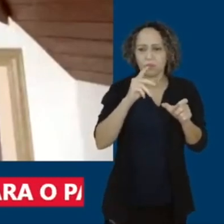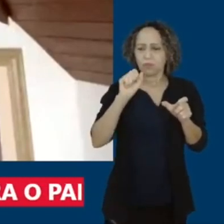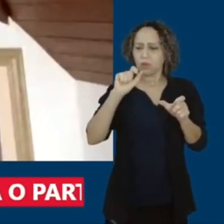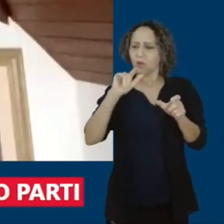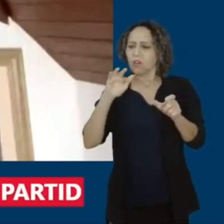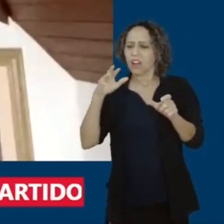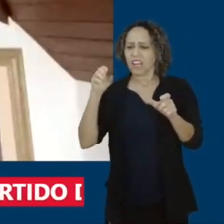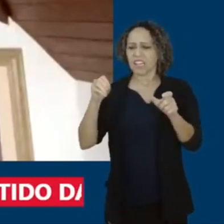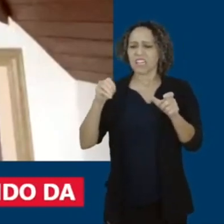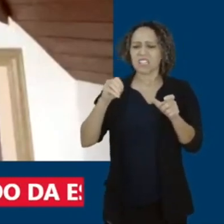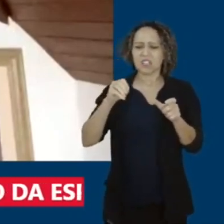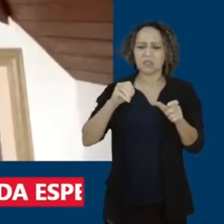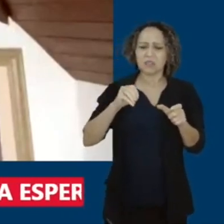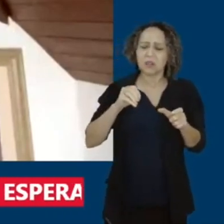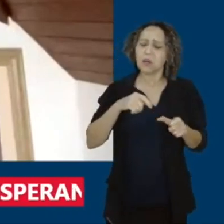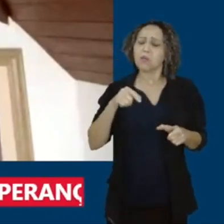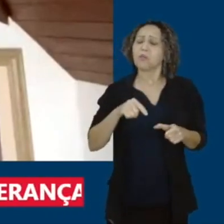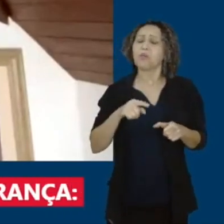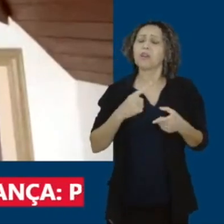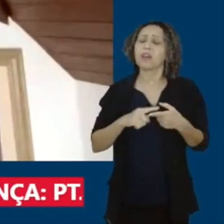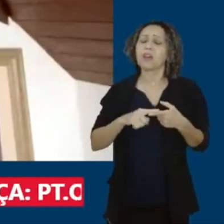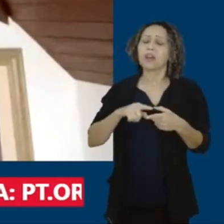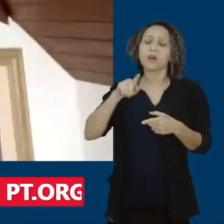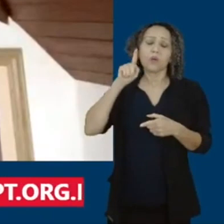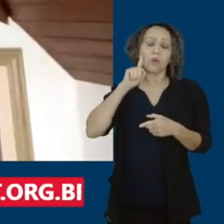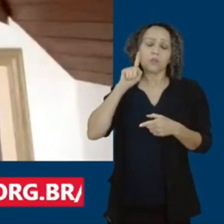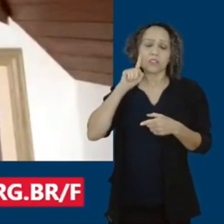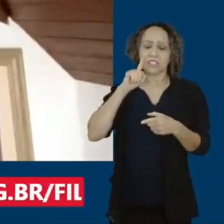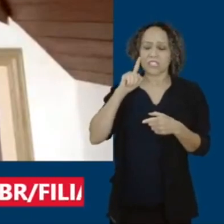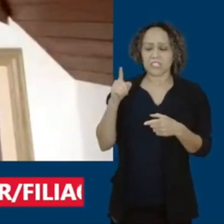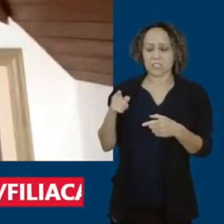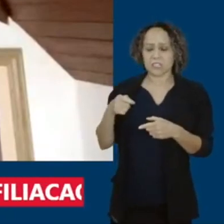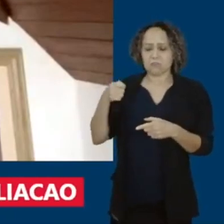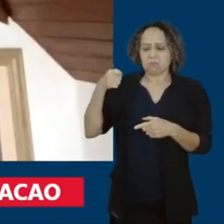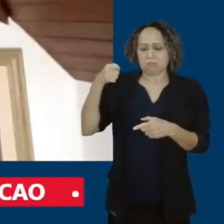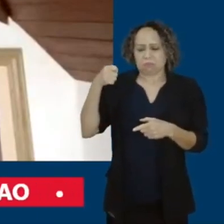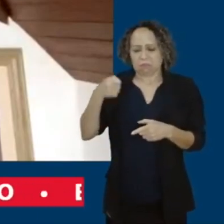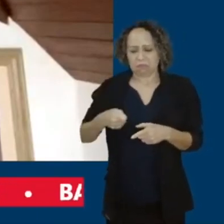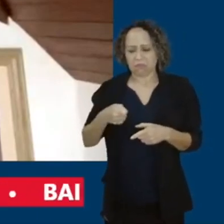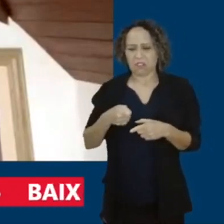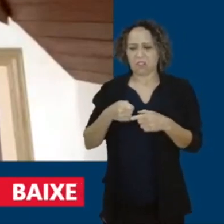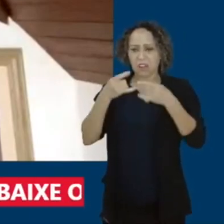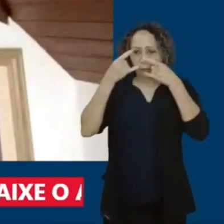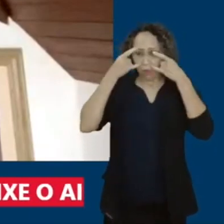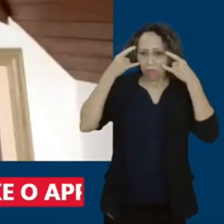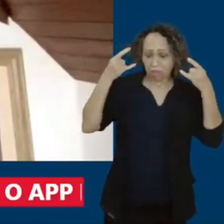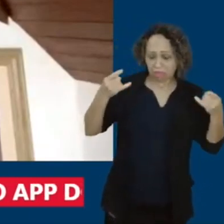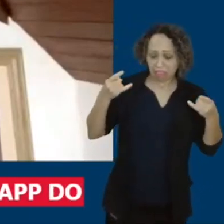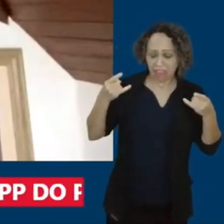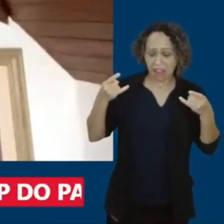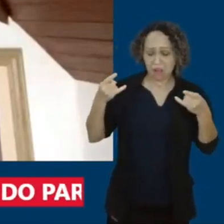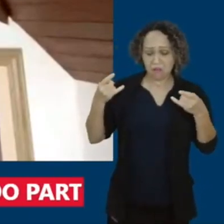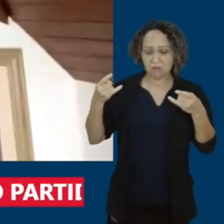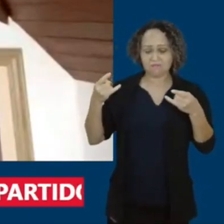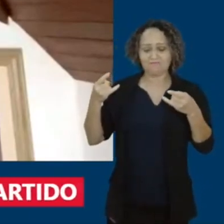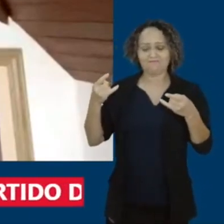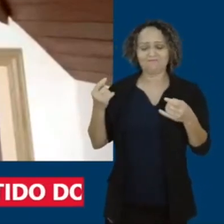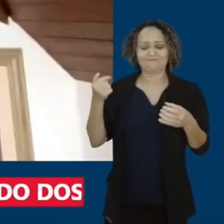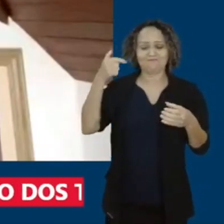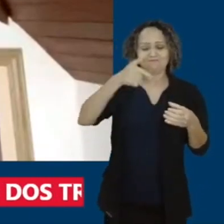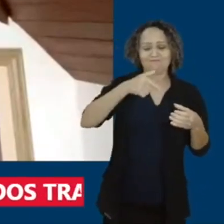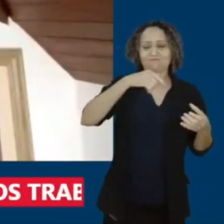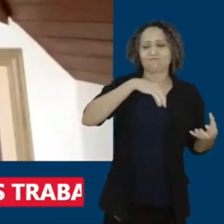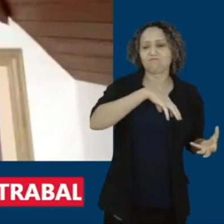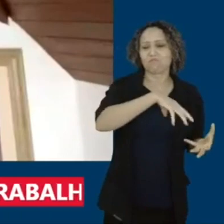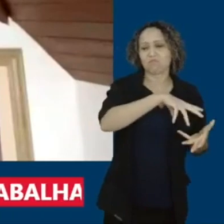está dominado pelo capital rentista, monopolista, hegemônico no planeta. Então nós temos que